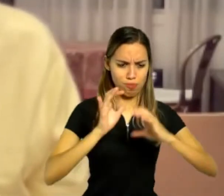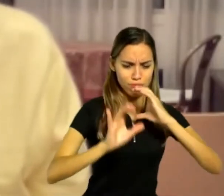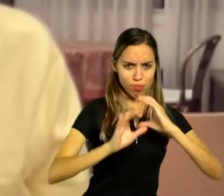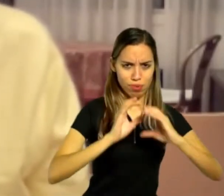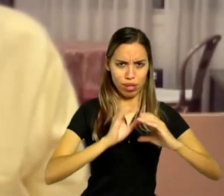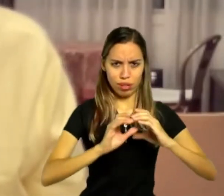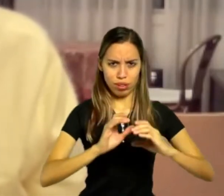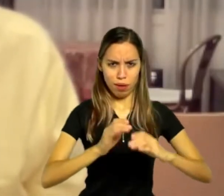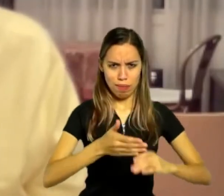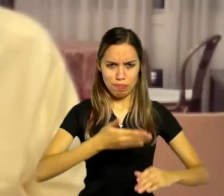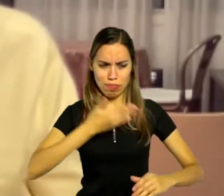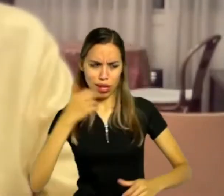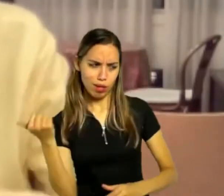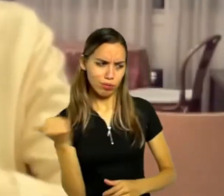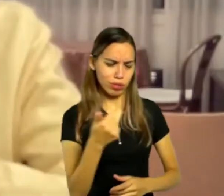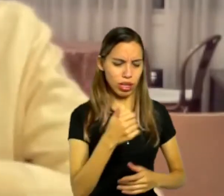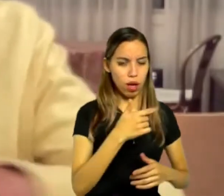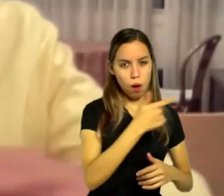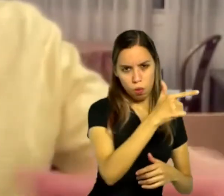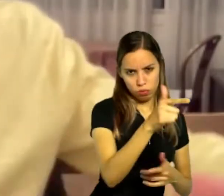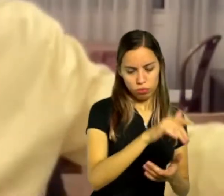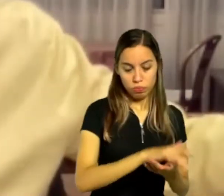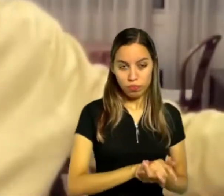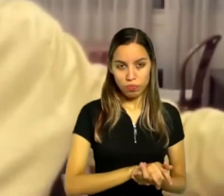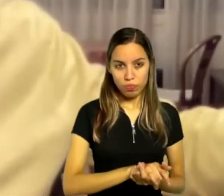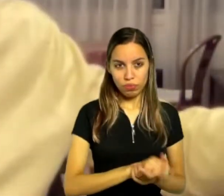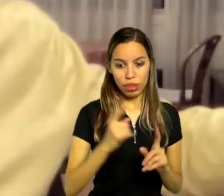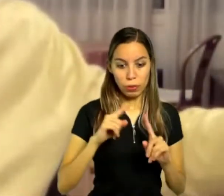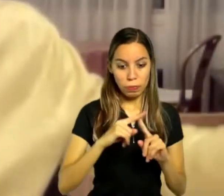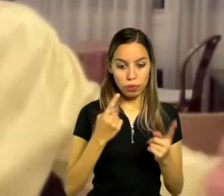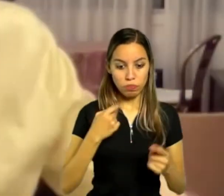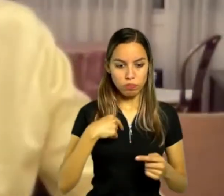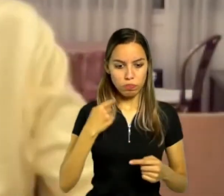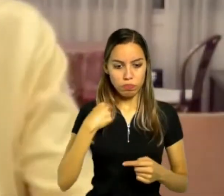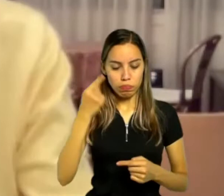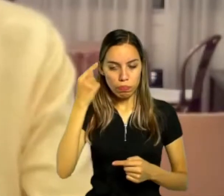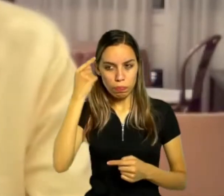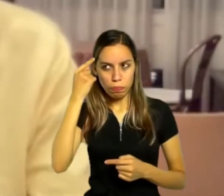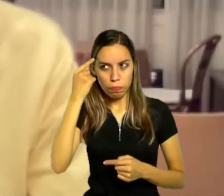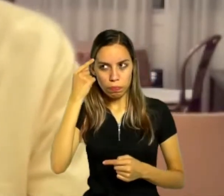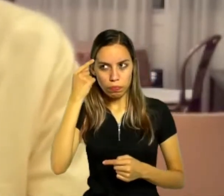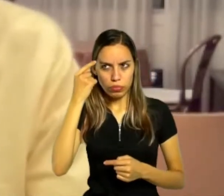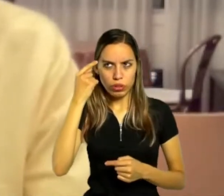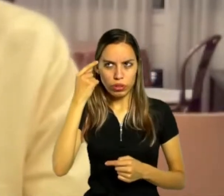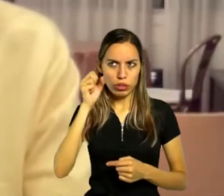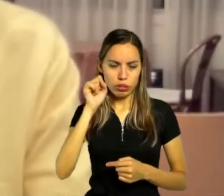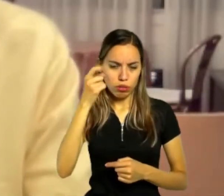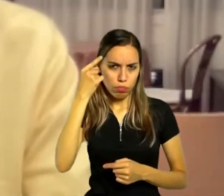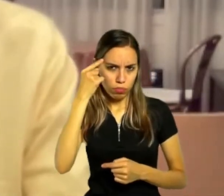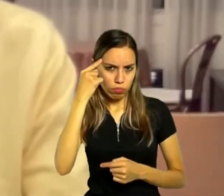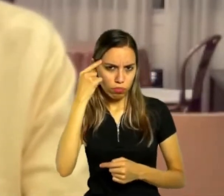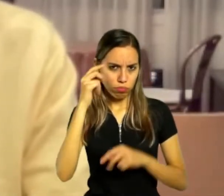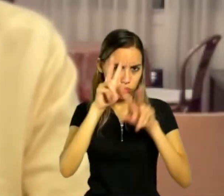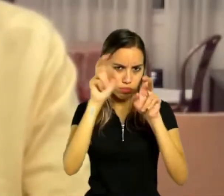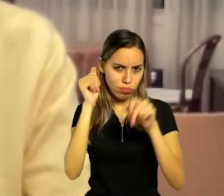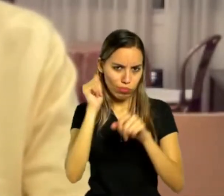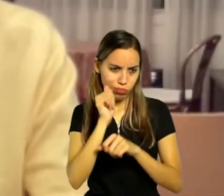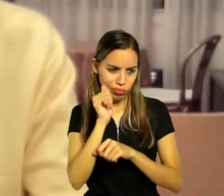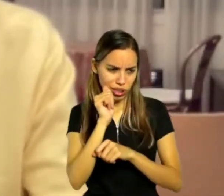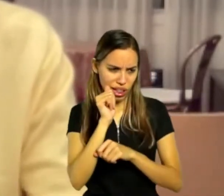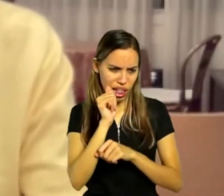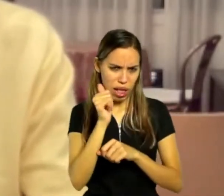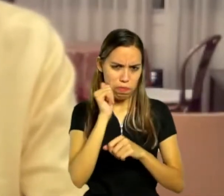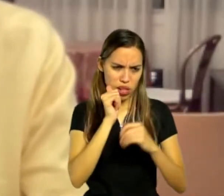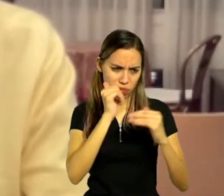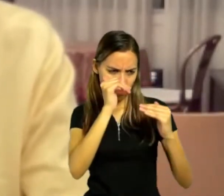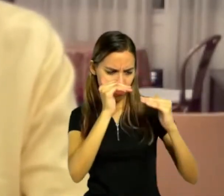tudo bem. Mas, na verdade, quando você pensa nas mulheres de um modo geral, elas estão no andar inferior da sociedade, elas